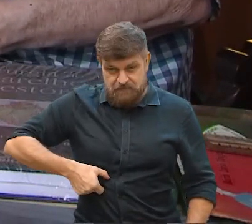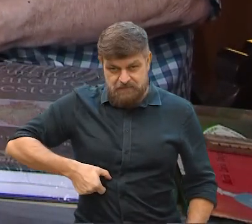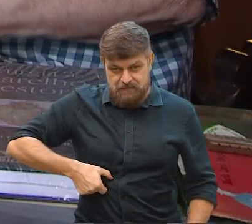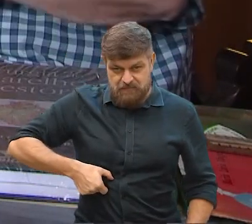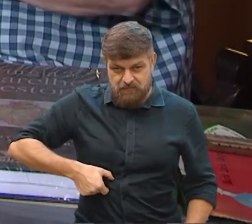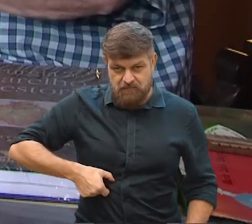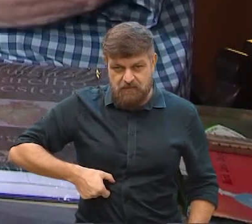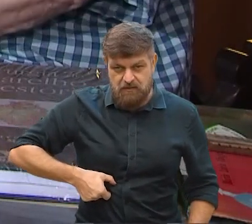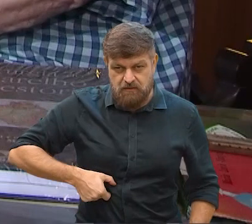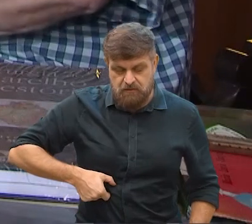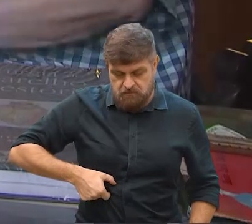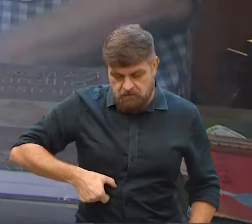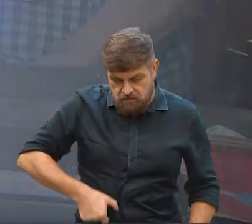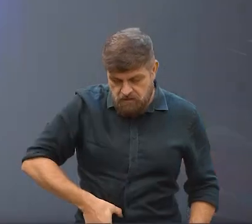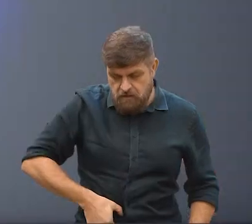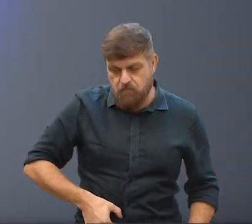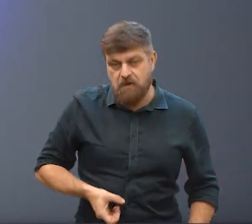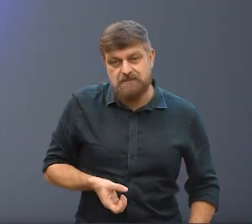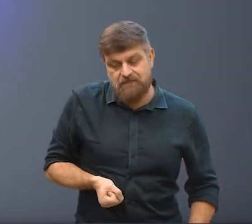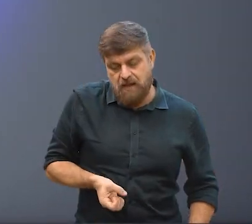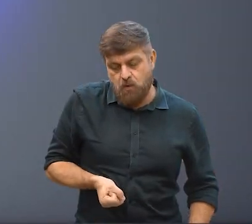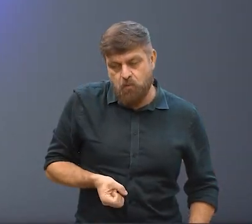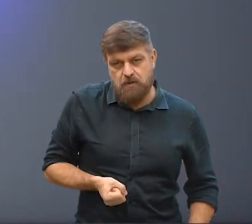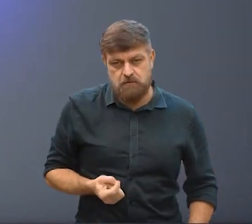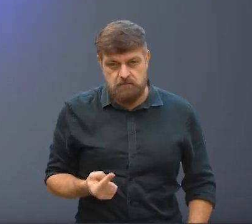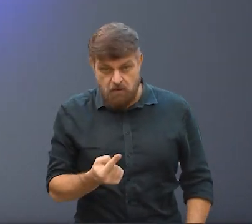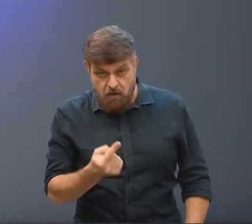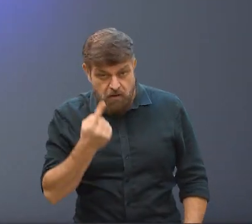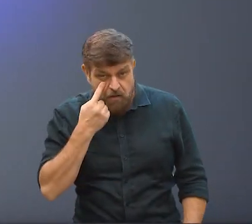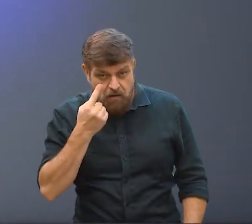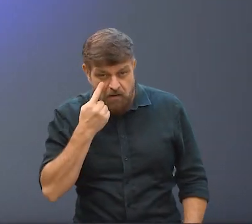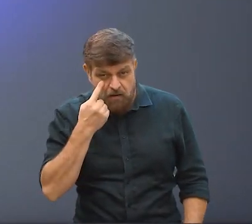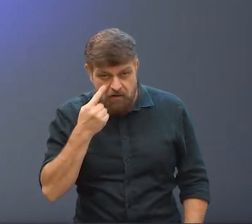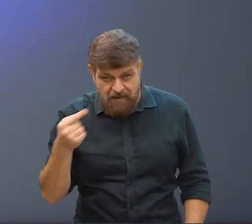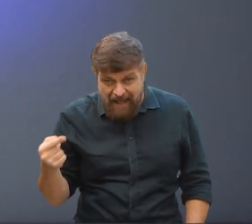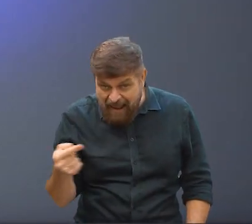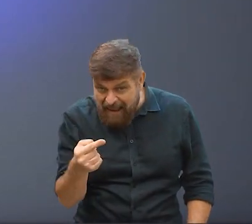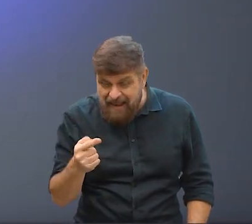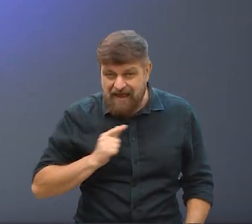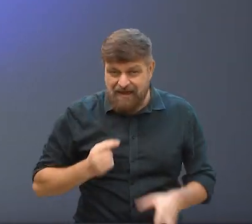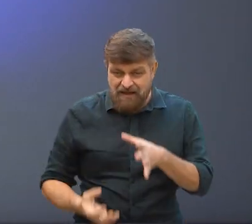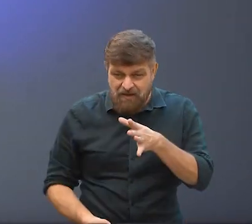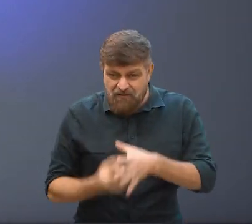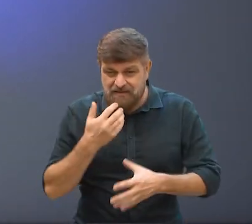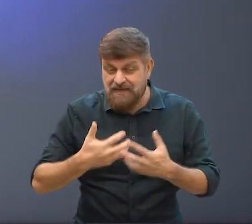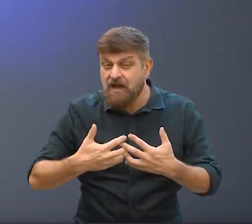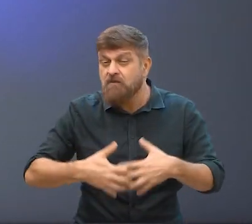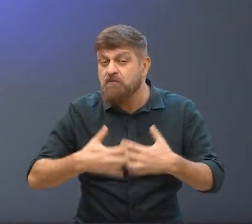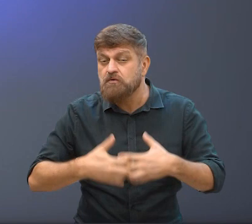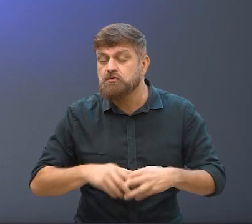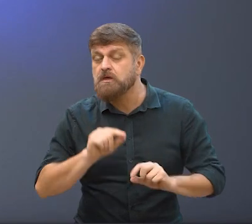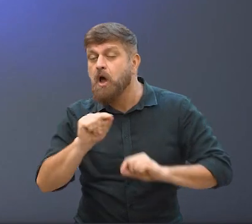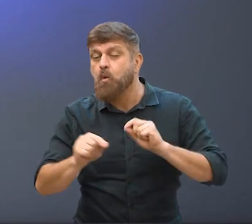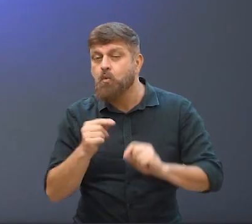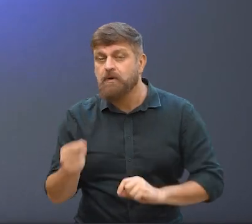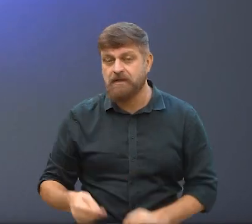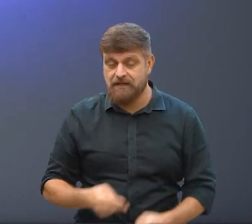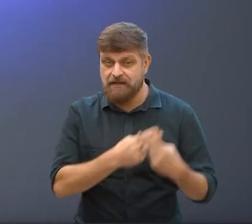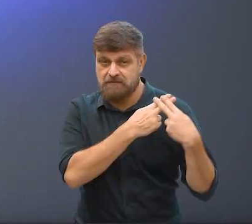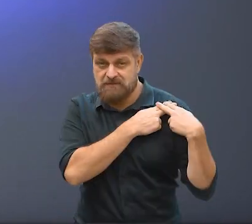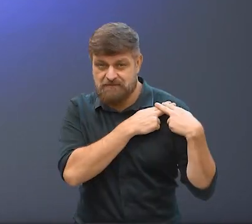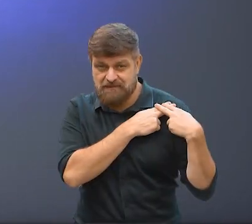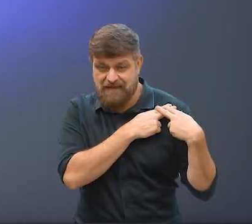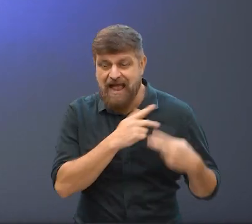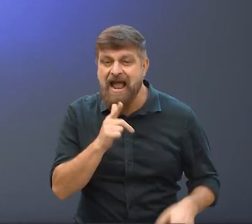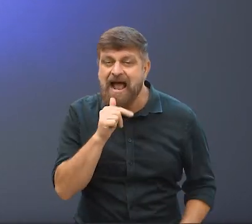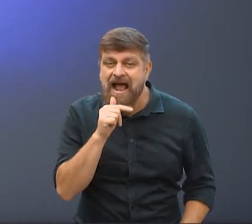chamado sigmoide, e depois o reto ângulo. Então, o intestino grosso, a principal função do intestino grosso é